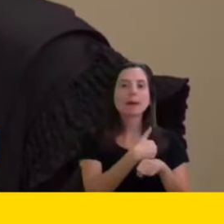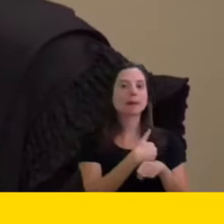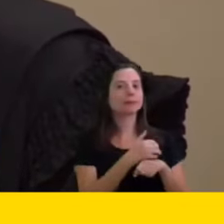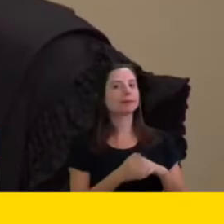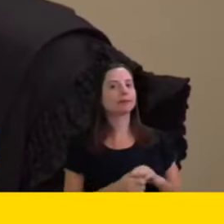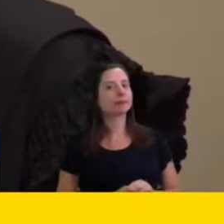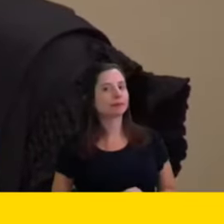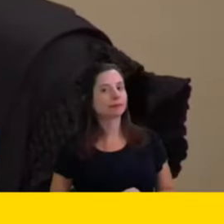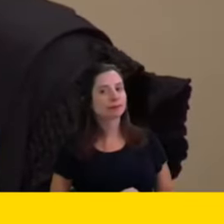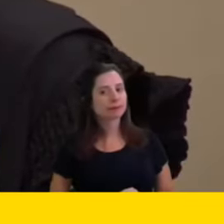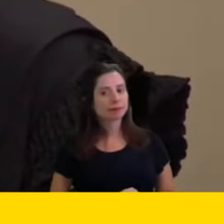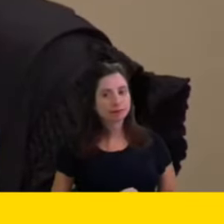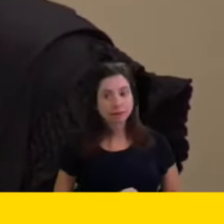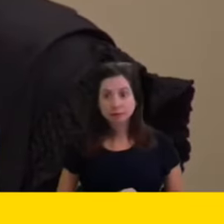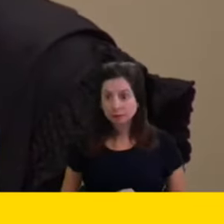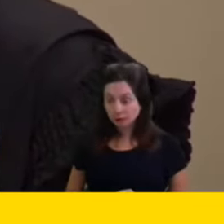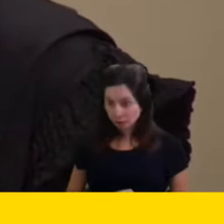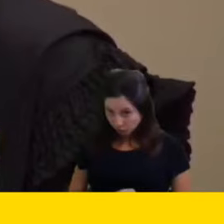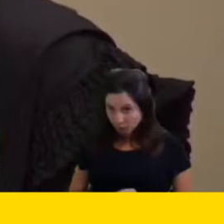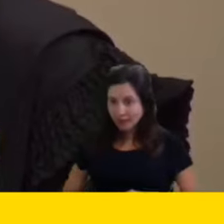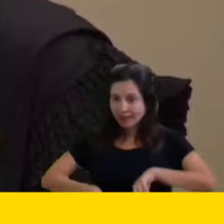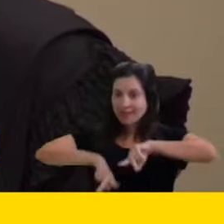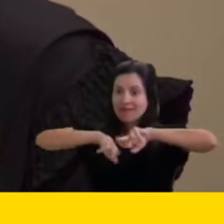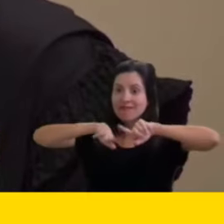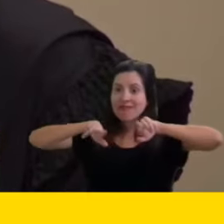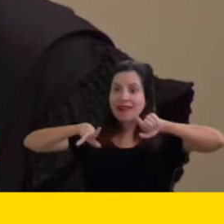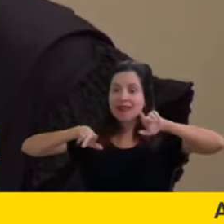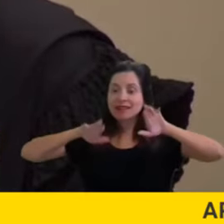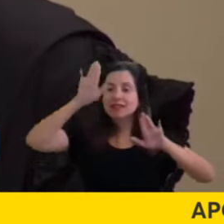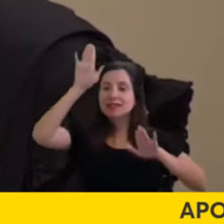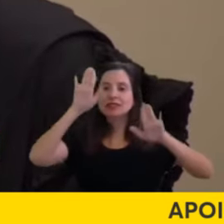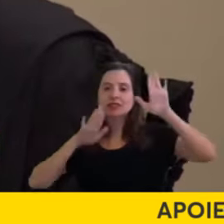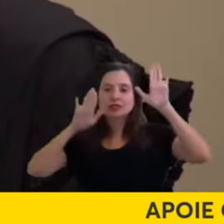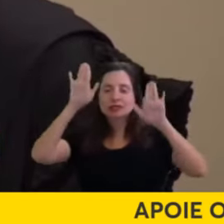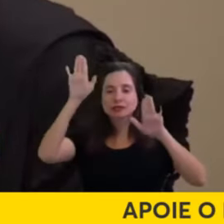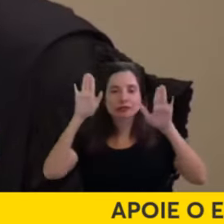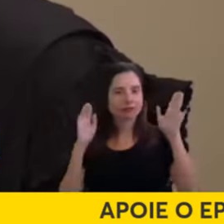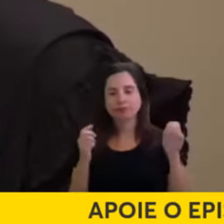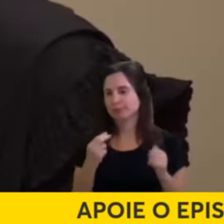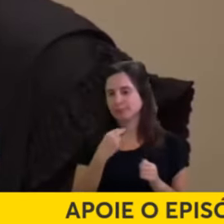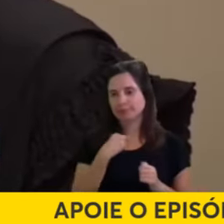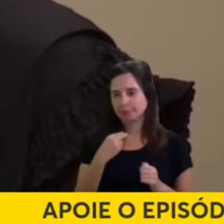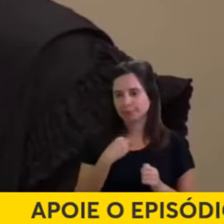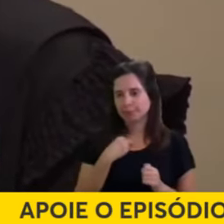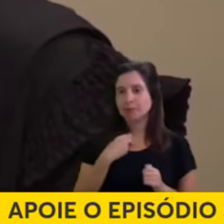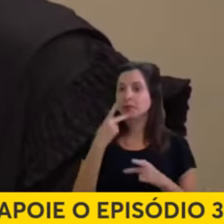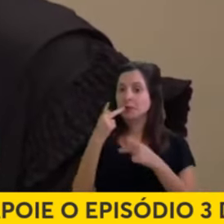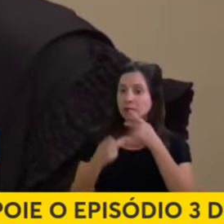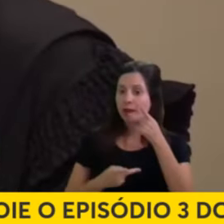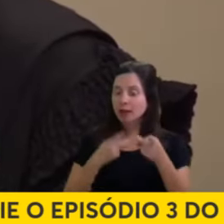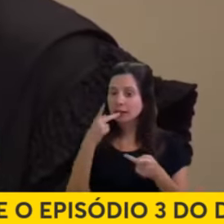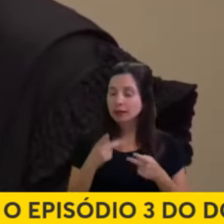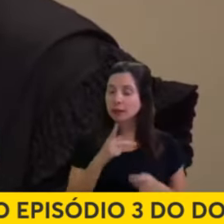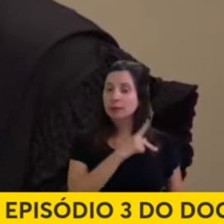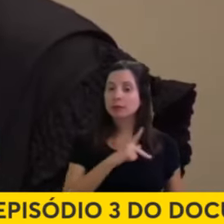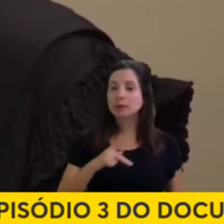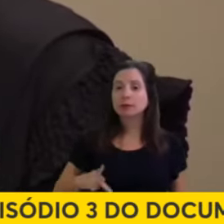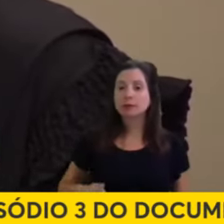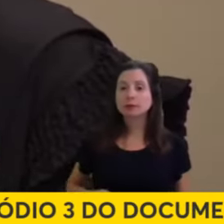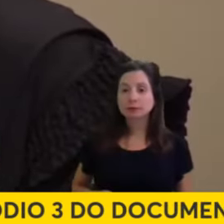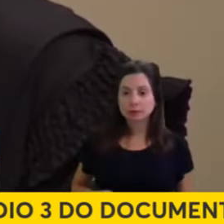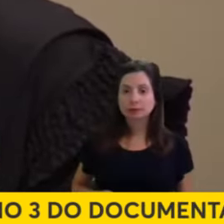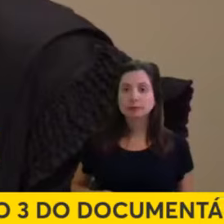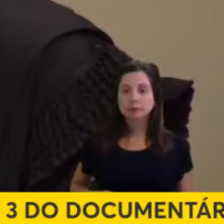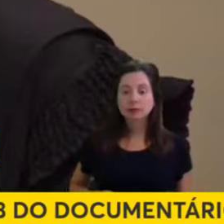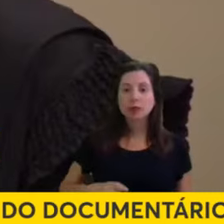presidencial entre as inúmeras candidaturas que seriam inviabilizadas rememoro então aqui o Presidente José sarnei o qual lançou-se